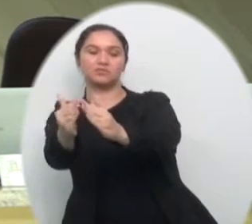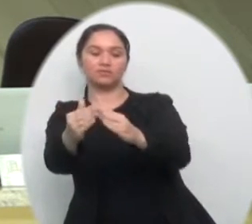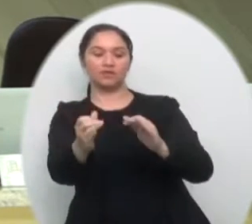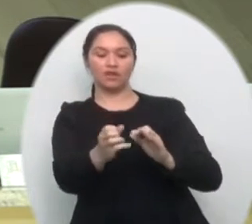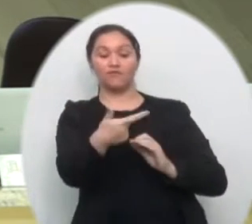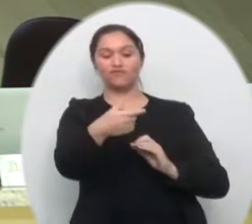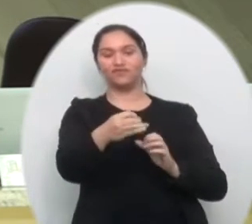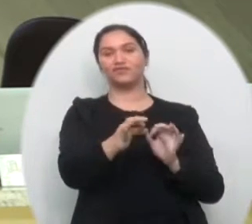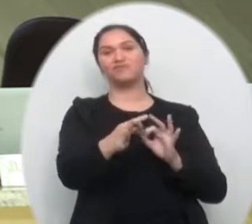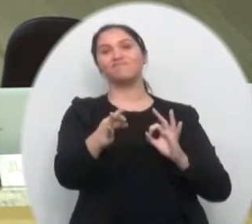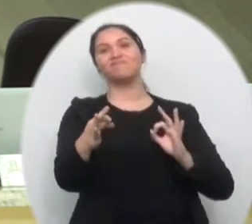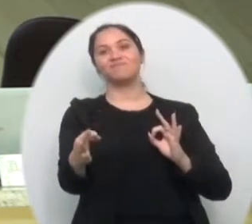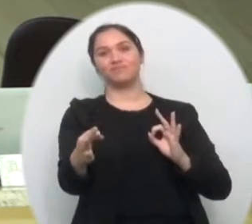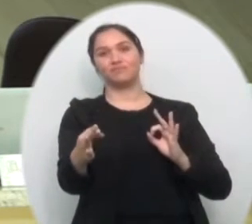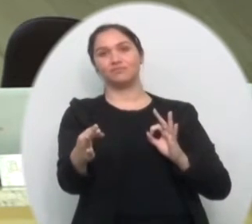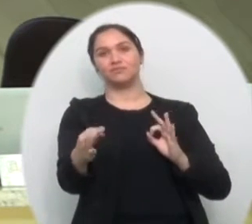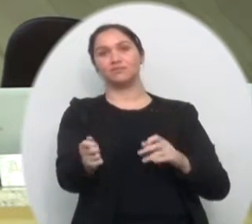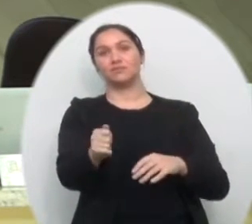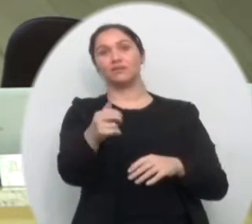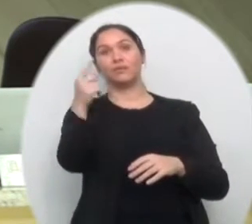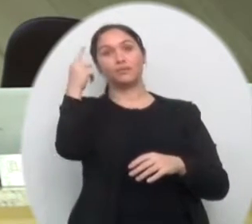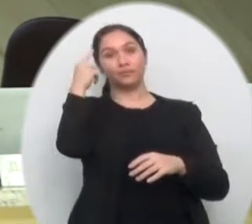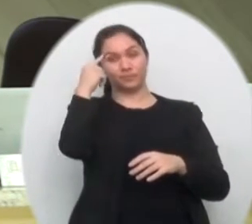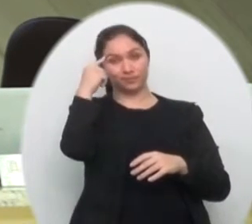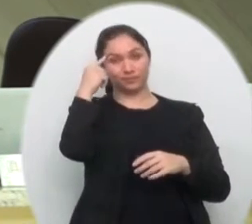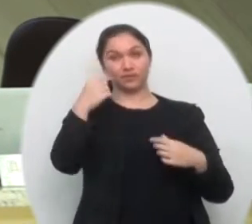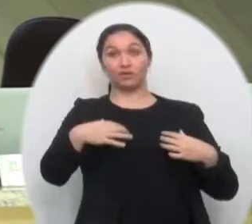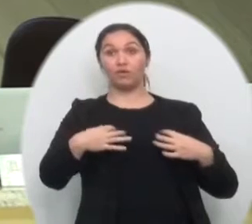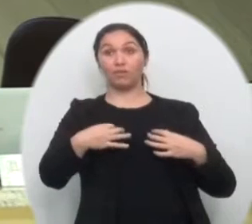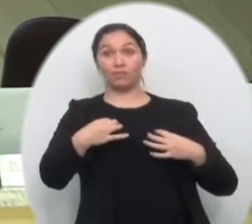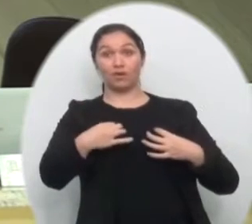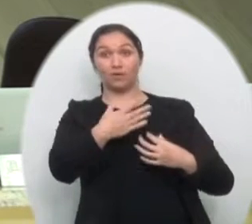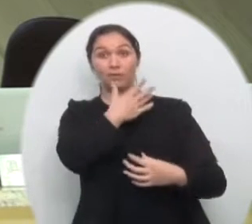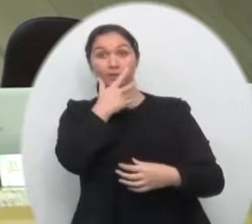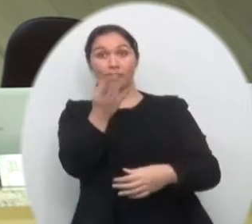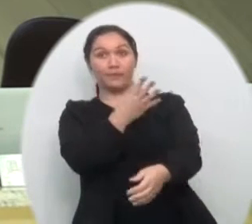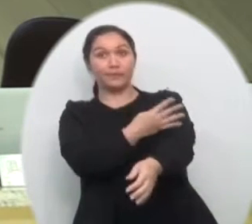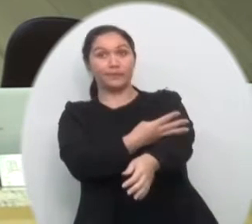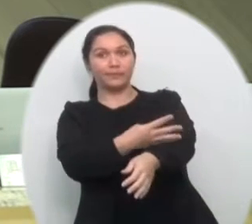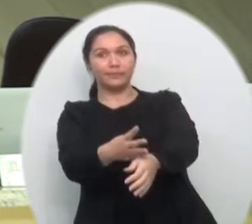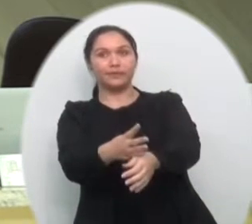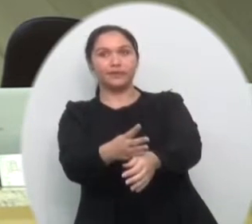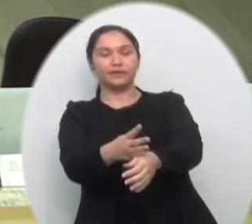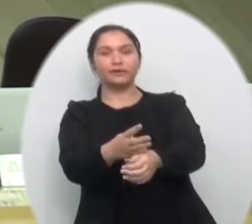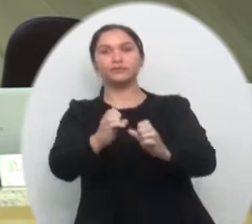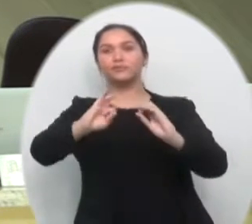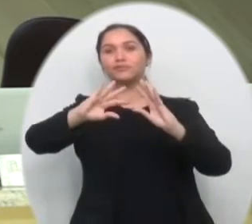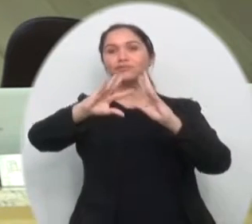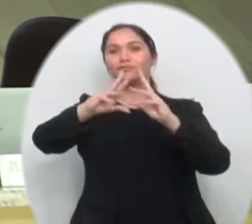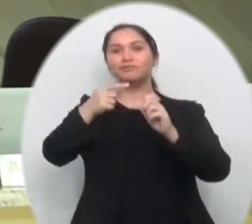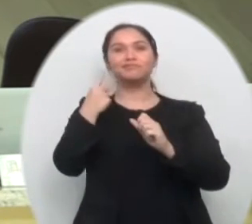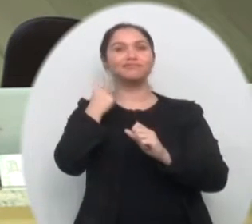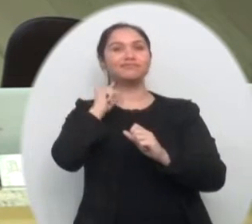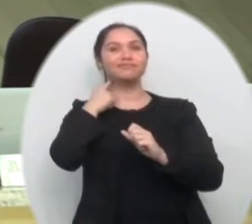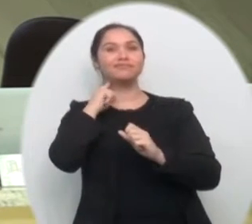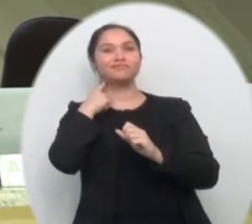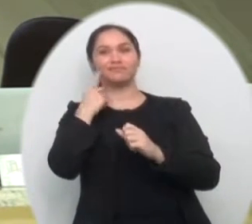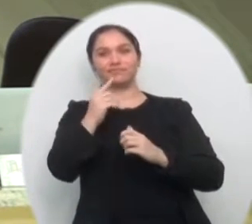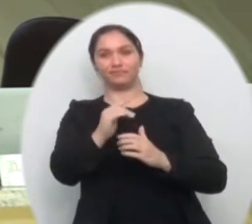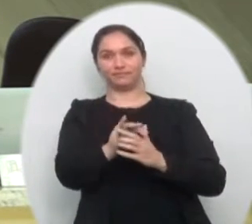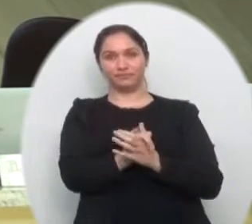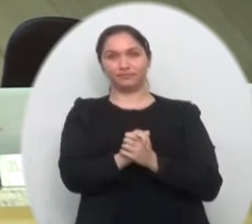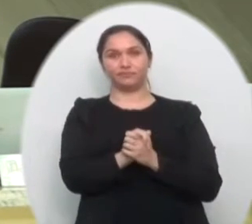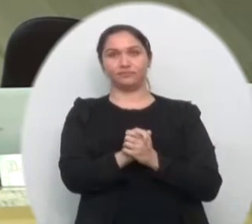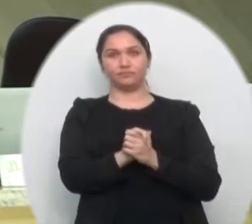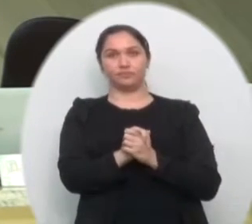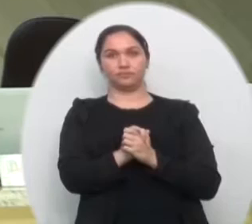noção, olha aqui, roupa branca com essa fumaça não casa bem. Só lembra que aquela fumacinha, né? É da caldeira